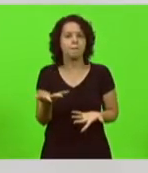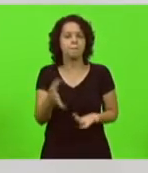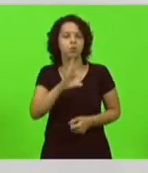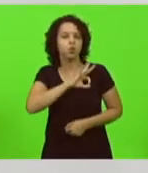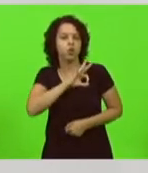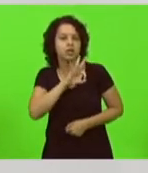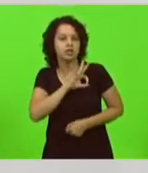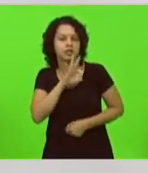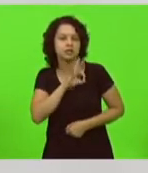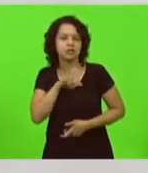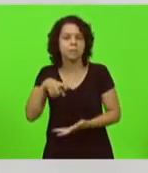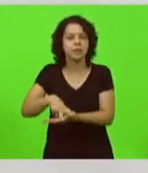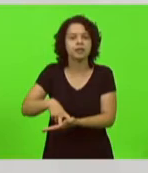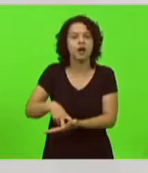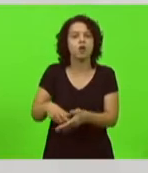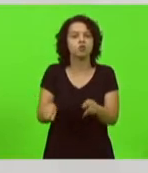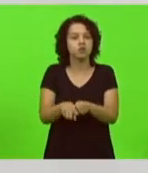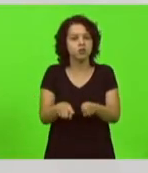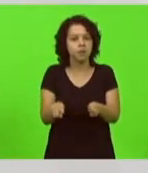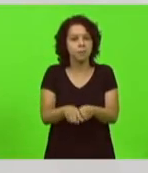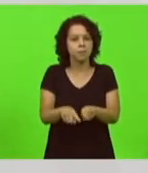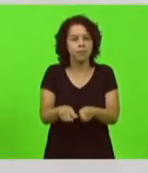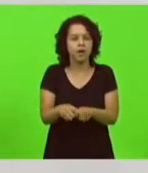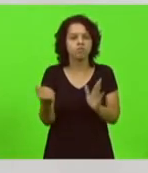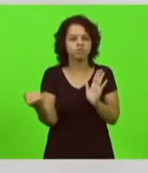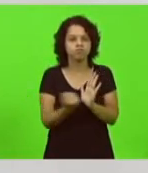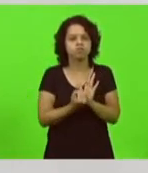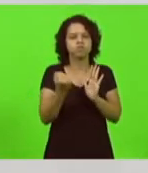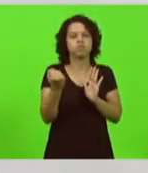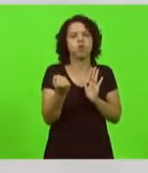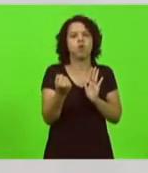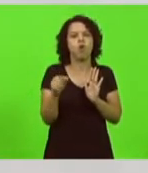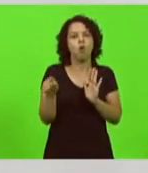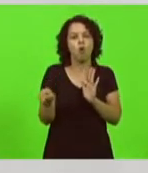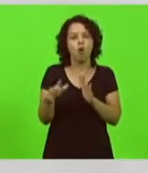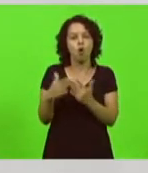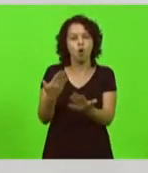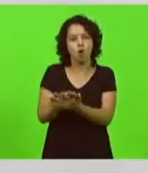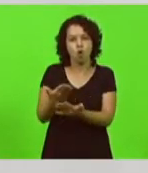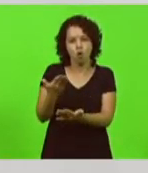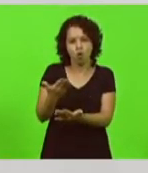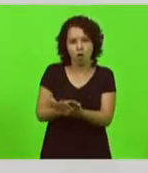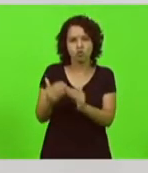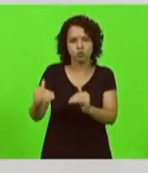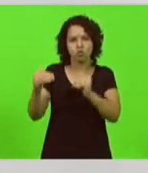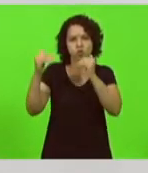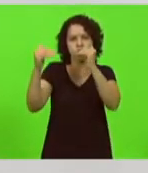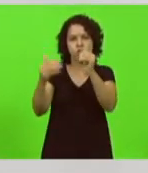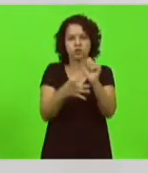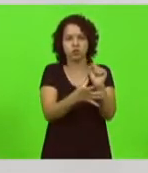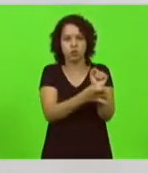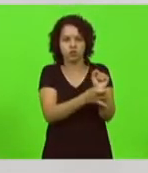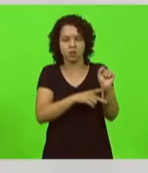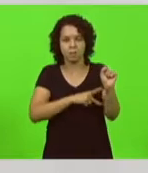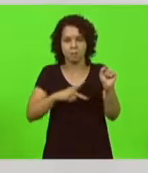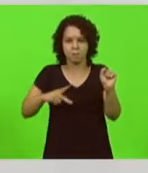a formalização do bem-sucedido Colegiado Superior de Segurança Pública e Perícia Oficial.